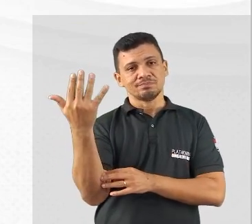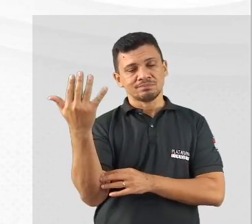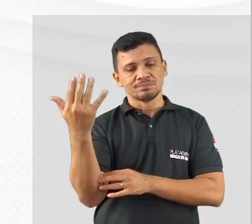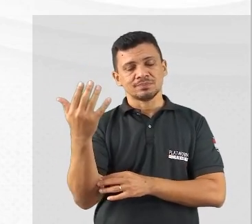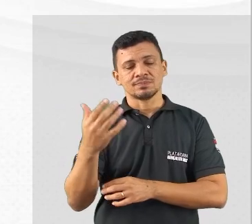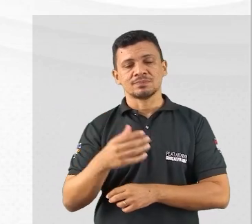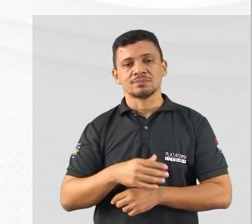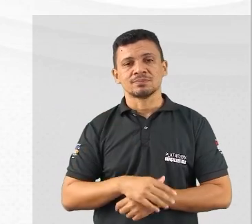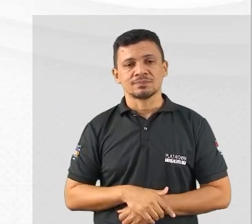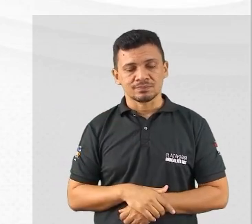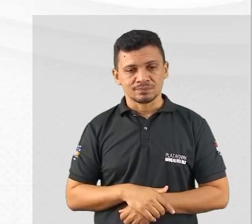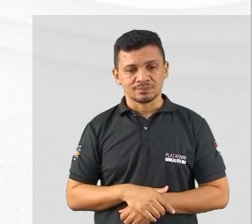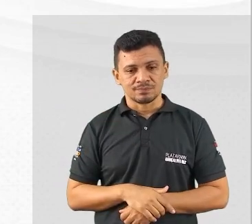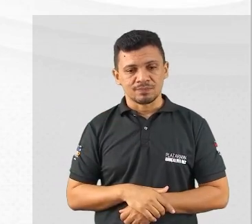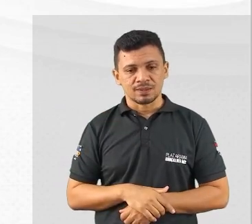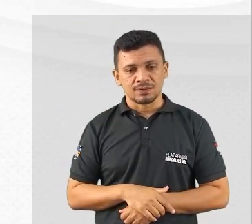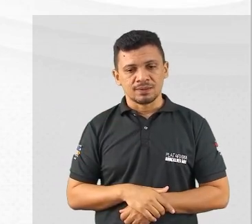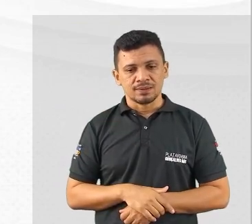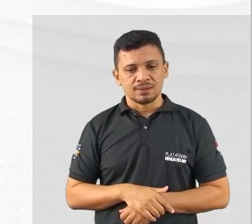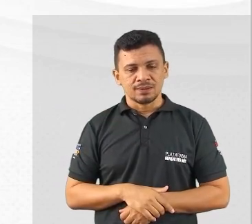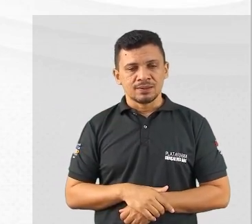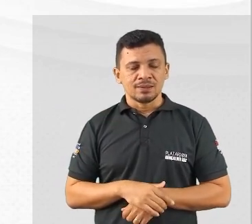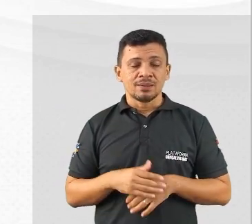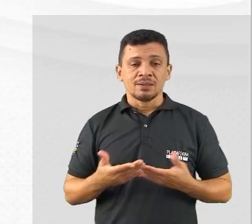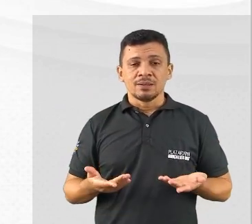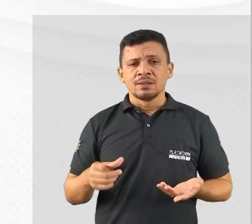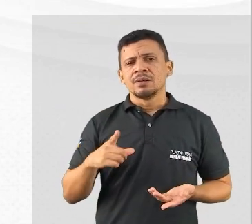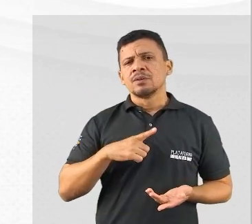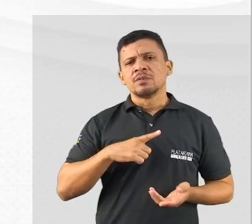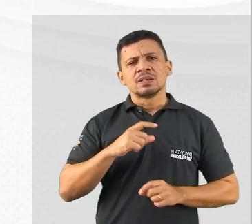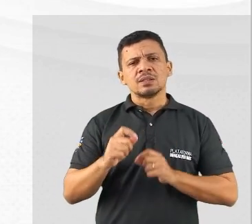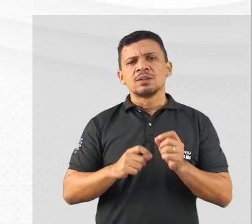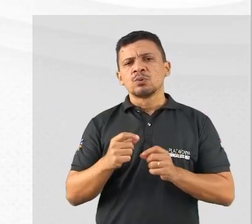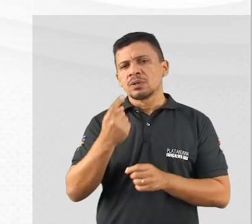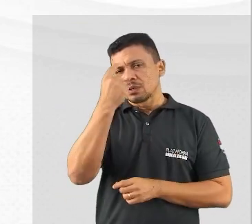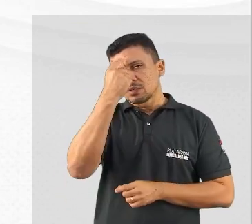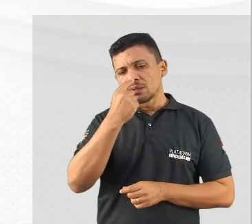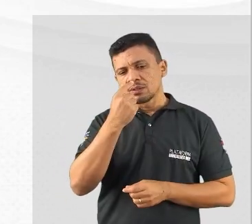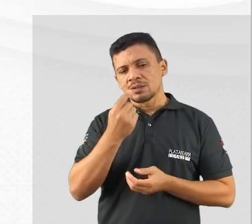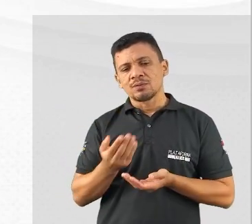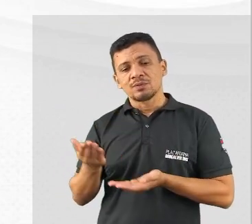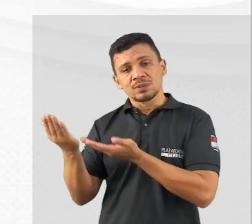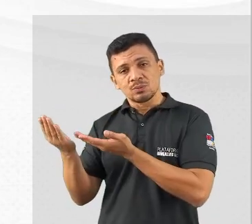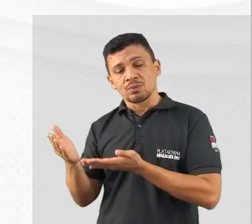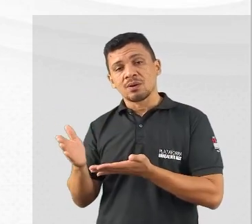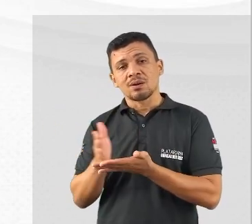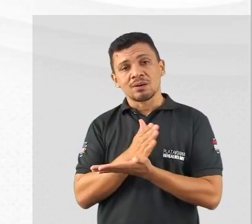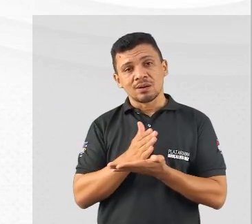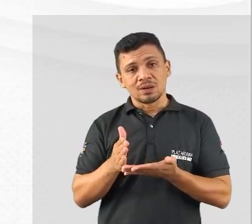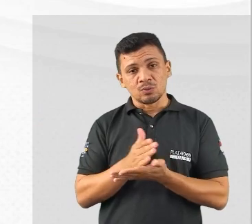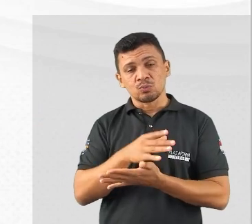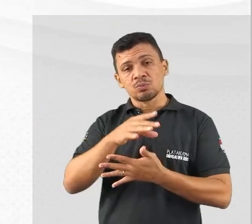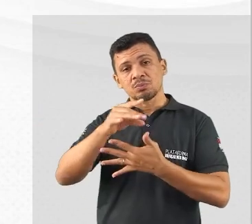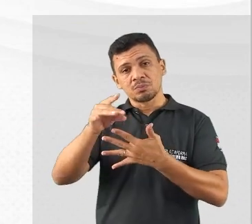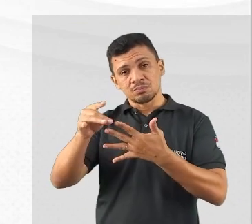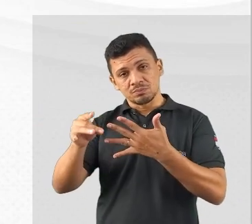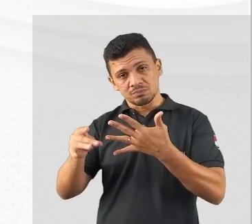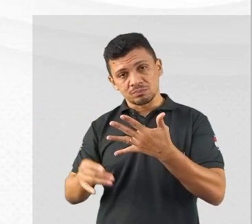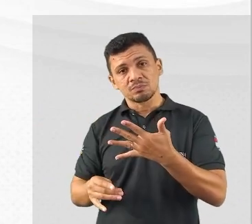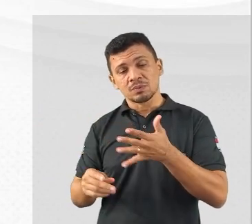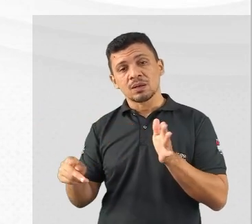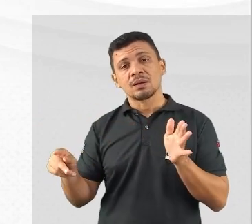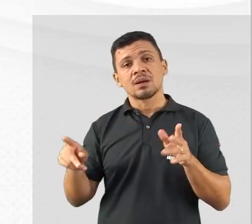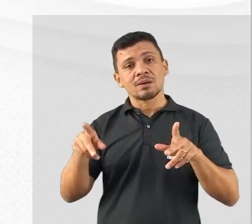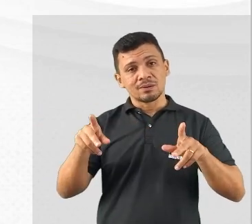perder excessivamente água. Tá? Então, a gente tem aqui na figura, citando algumas organelas, né, que